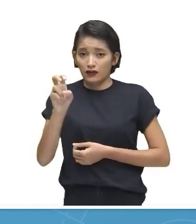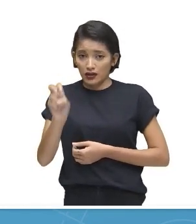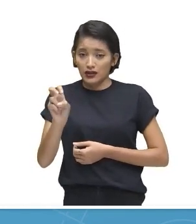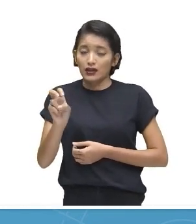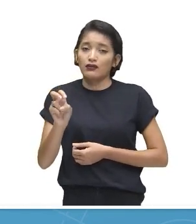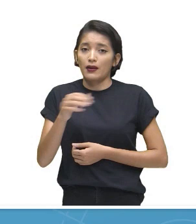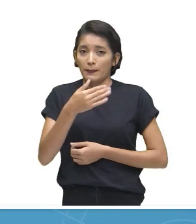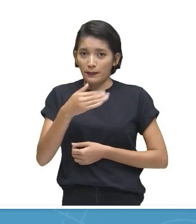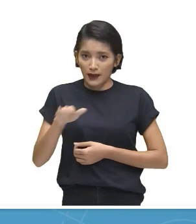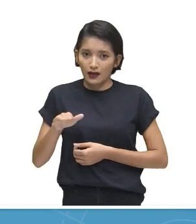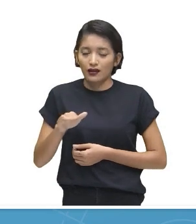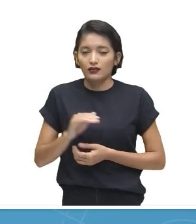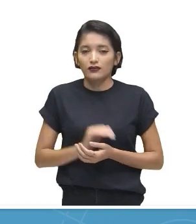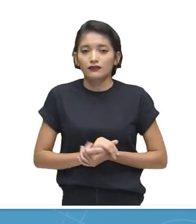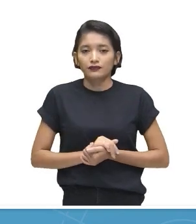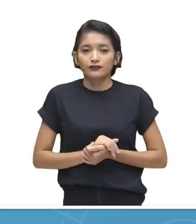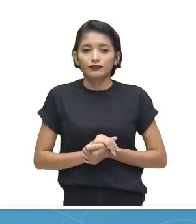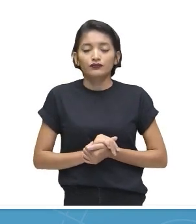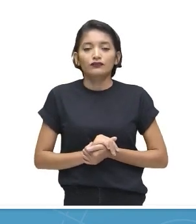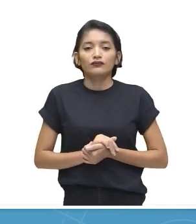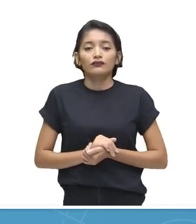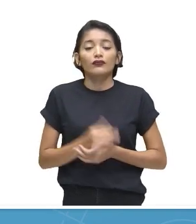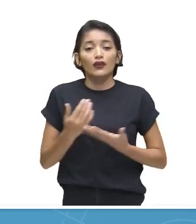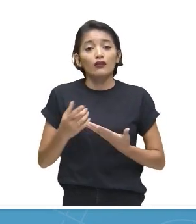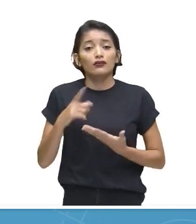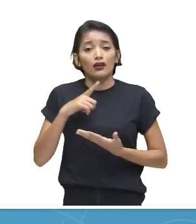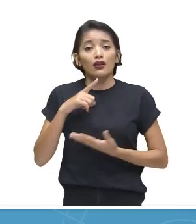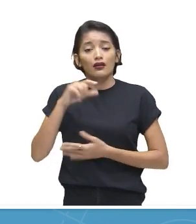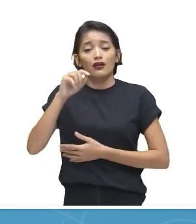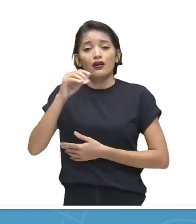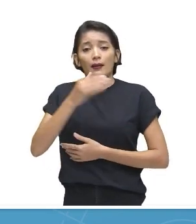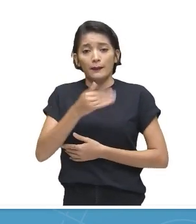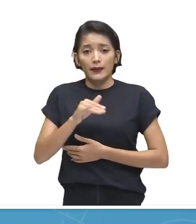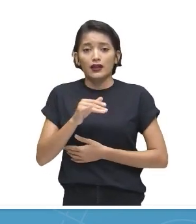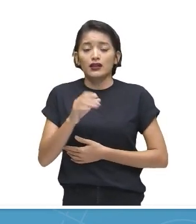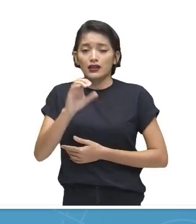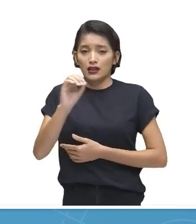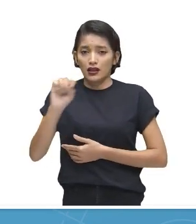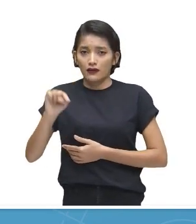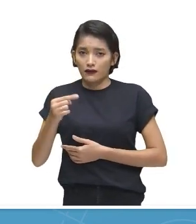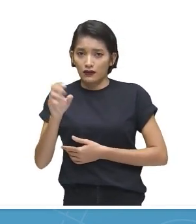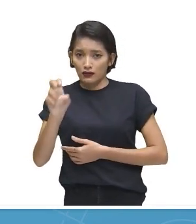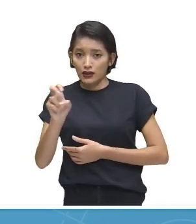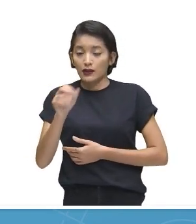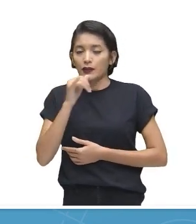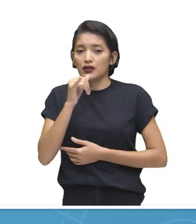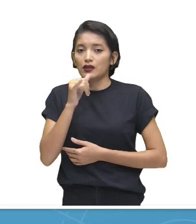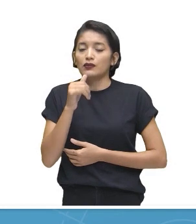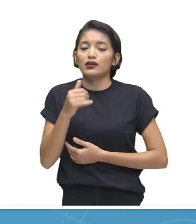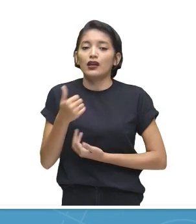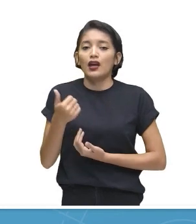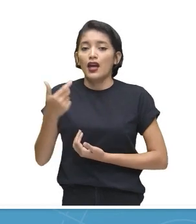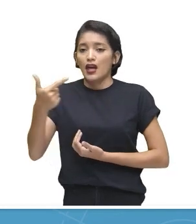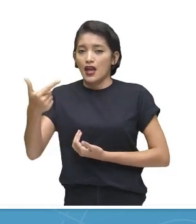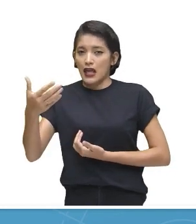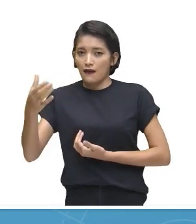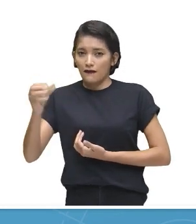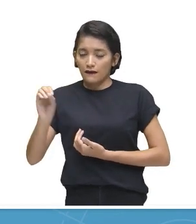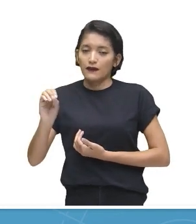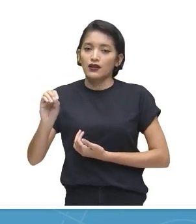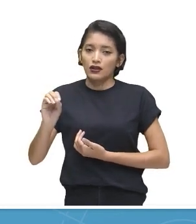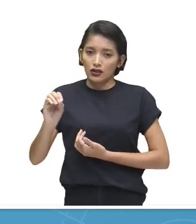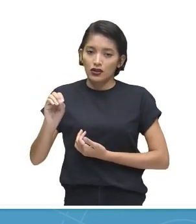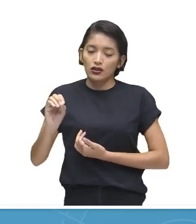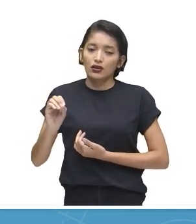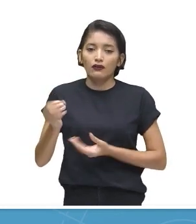1 centímetro, a gente vai ter ali a metade, que é 0,5. Então, se você tem 20 milímetros, você vai adicionar aqui, ó,